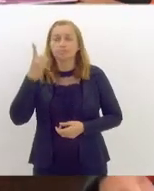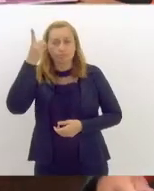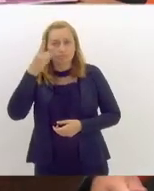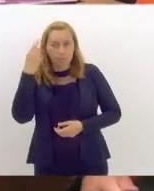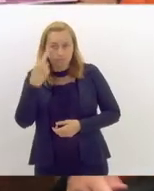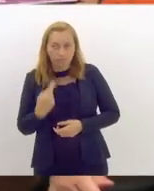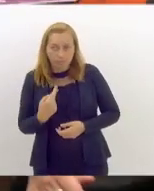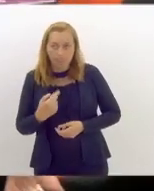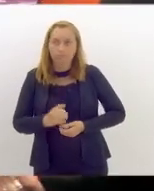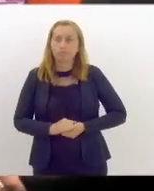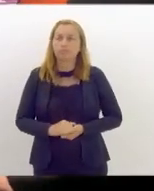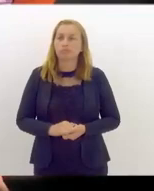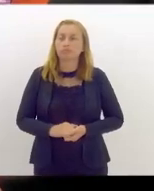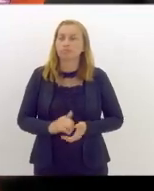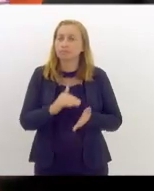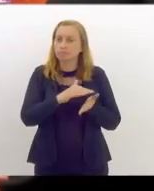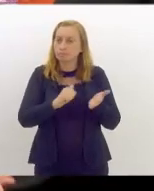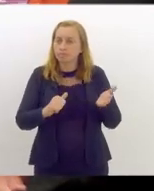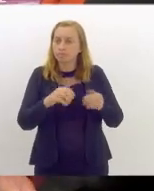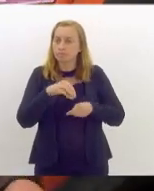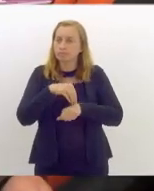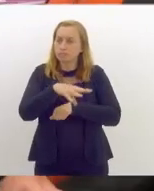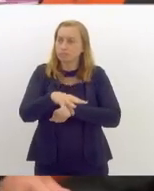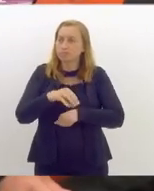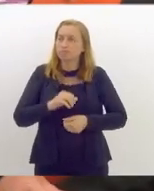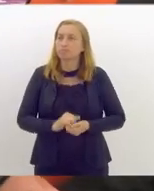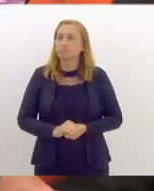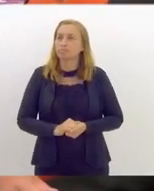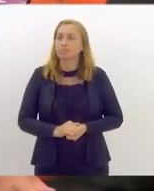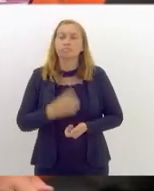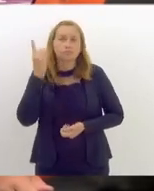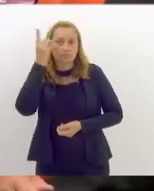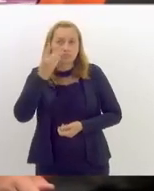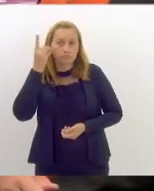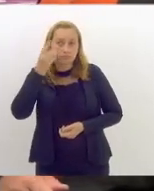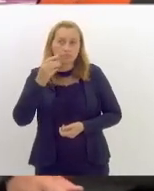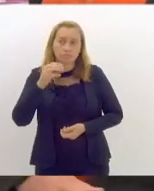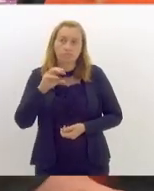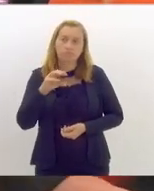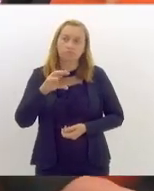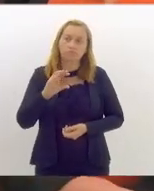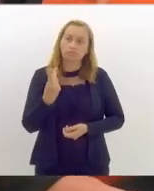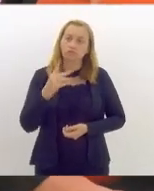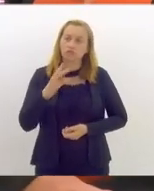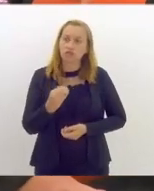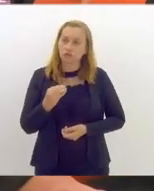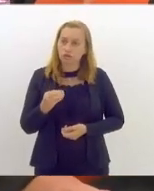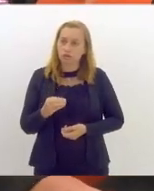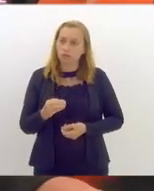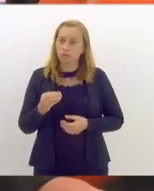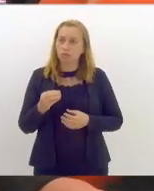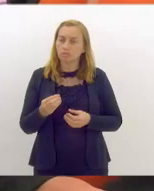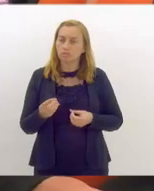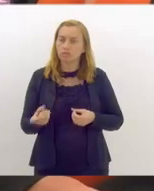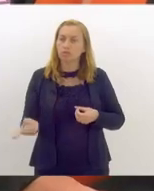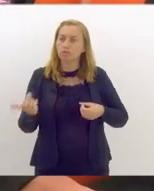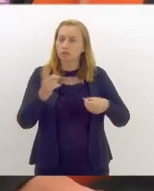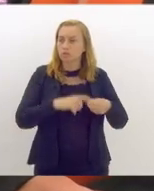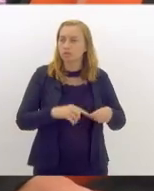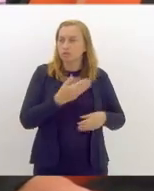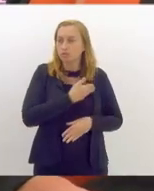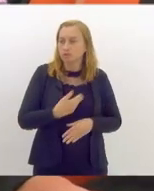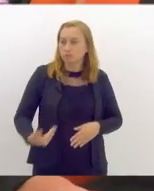Renata Renata Souza que tire os destaques e o deputado Chico reenca mim pelo governo Deputado